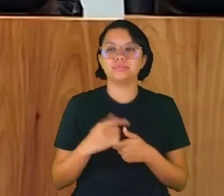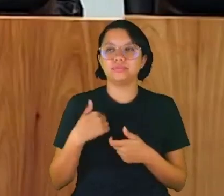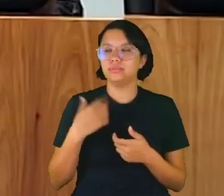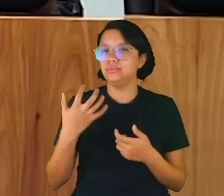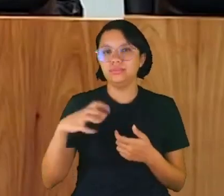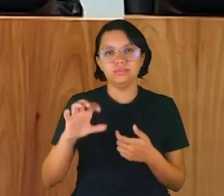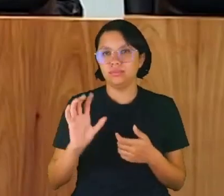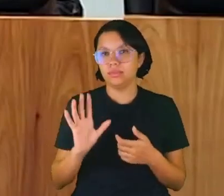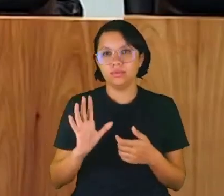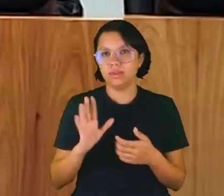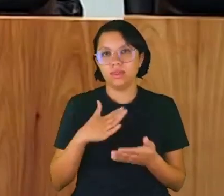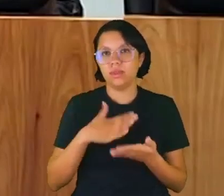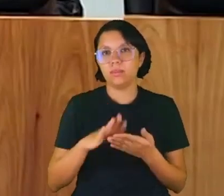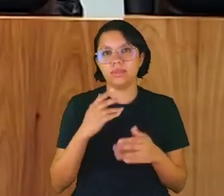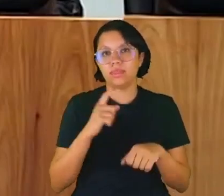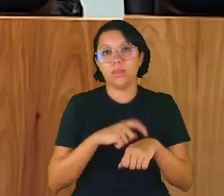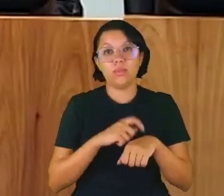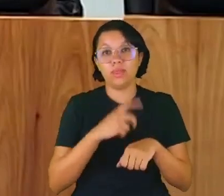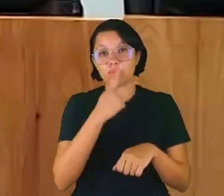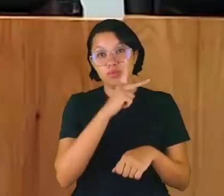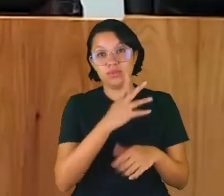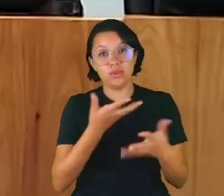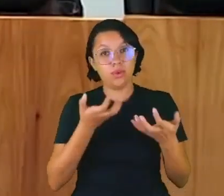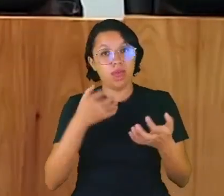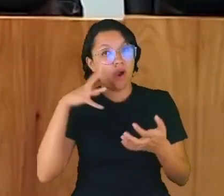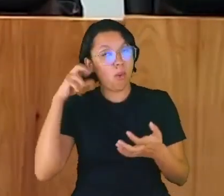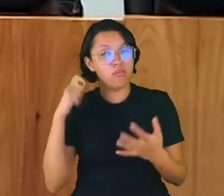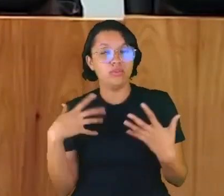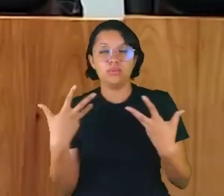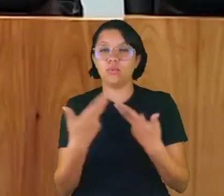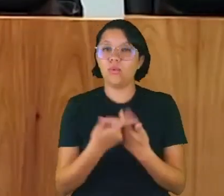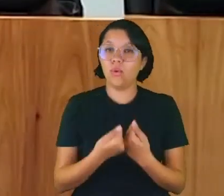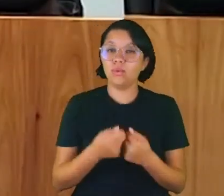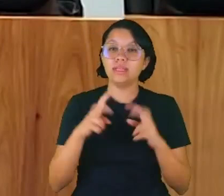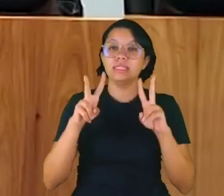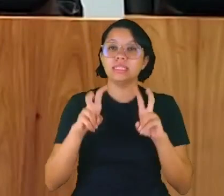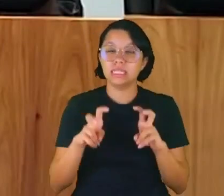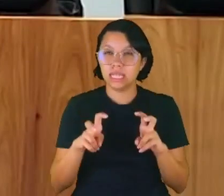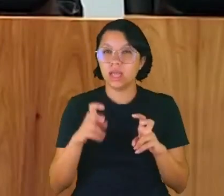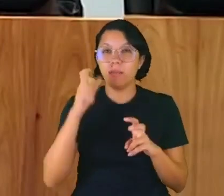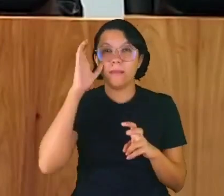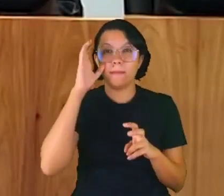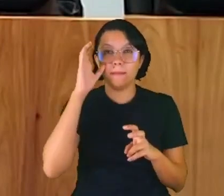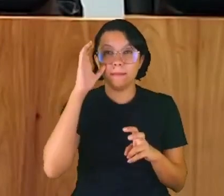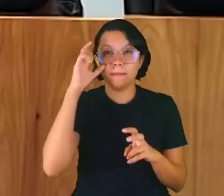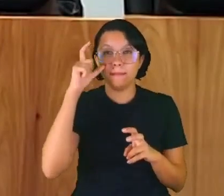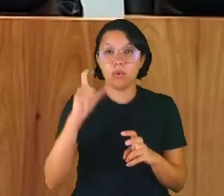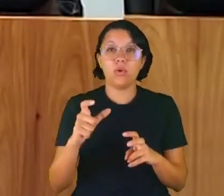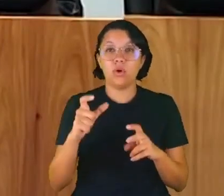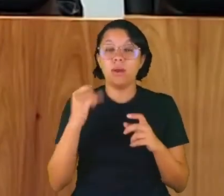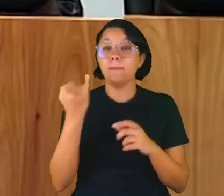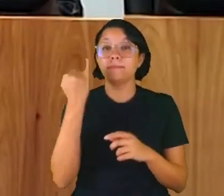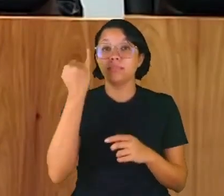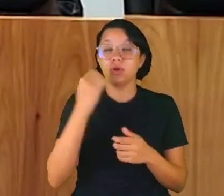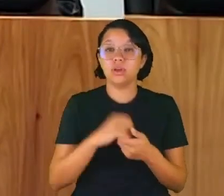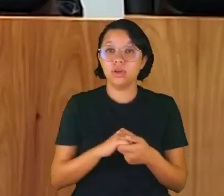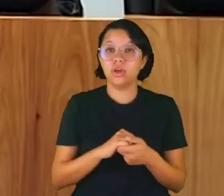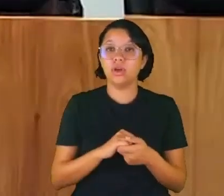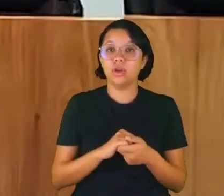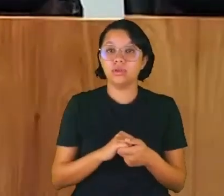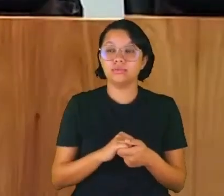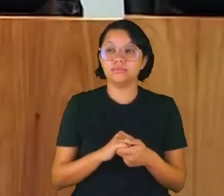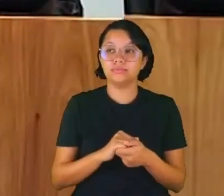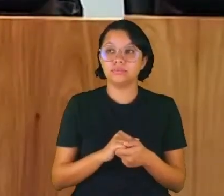não quero tomar mais o tempo, porque todos estamos querendo ouvi-lo sobre esse tema instigante, importante, sobre incidente de resolução de